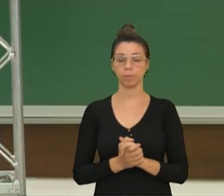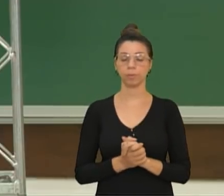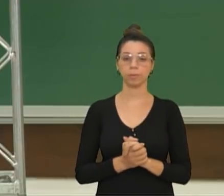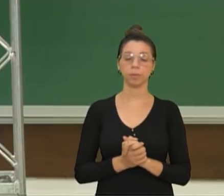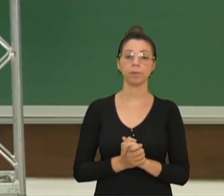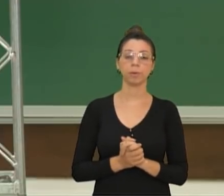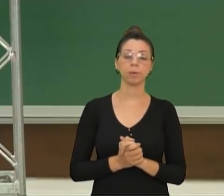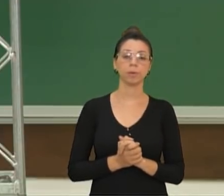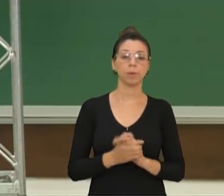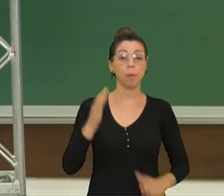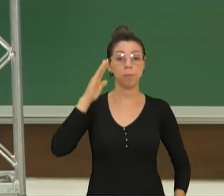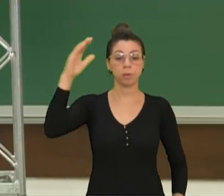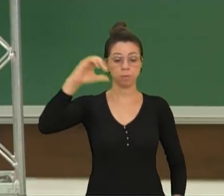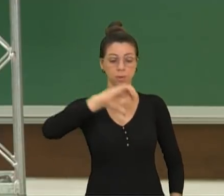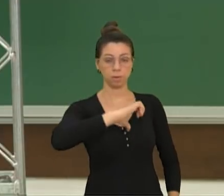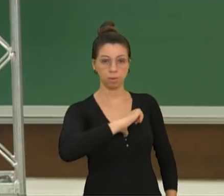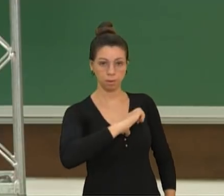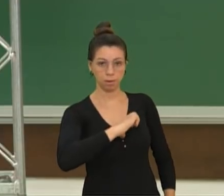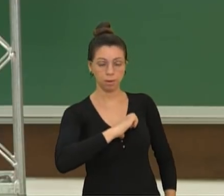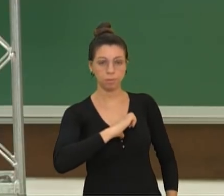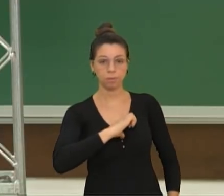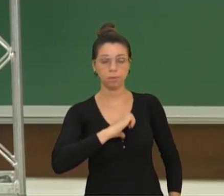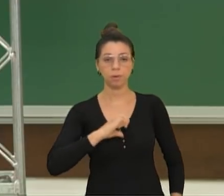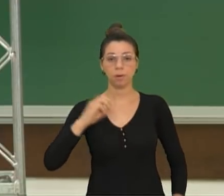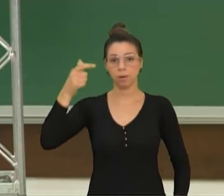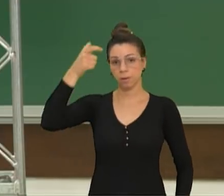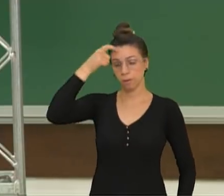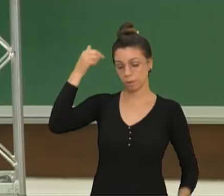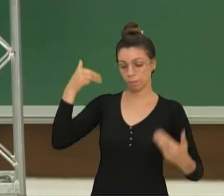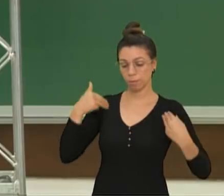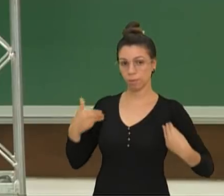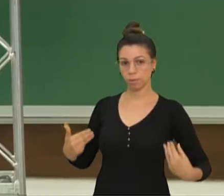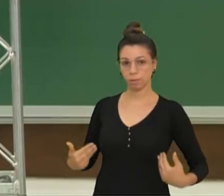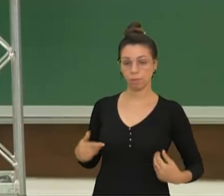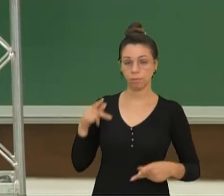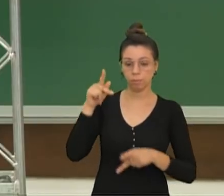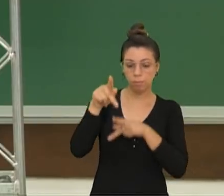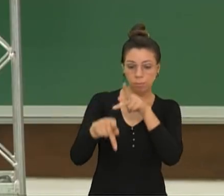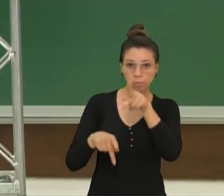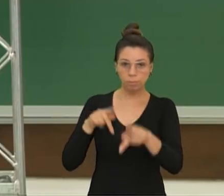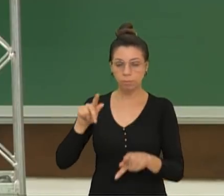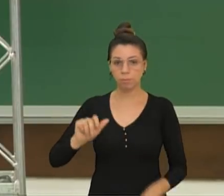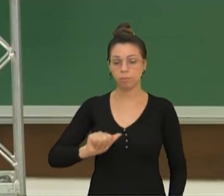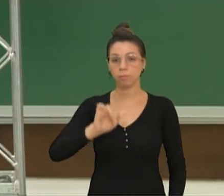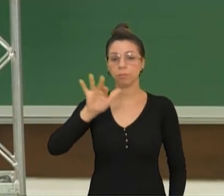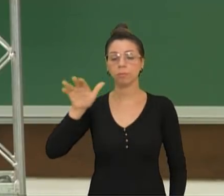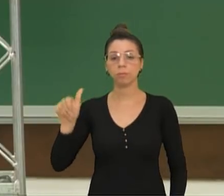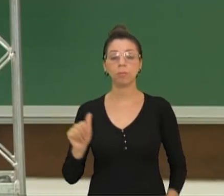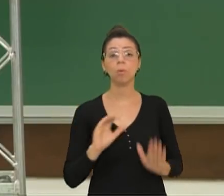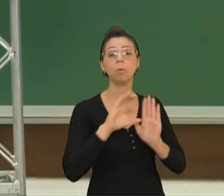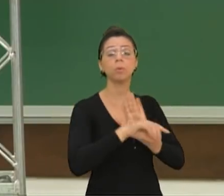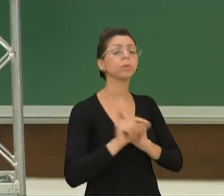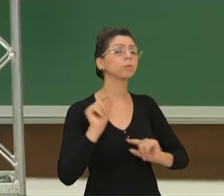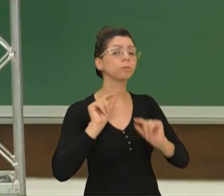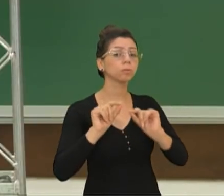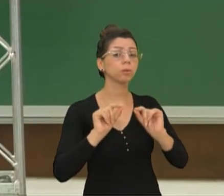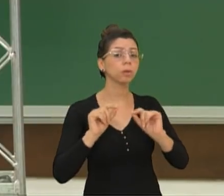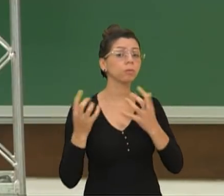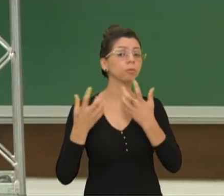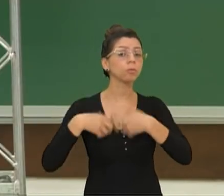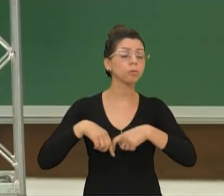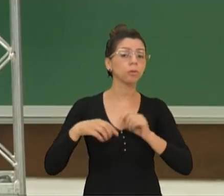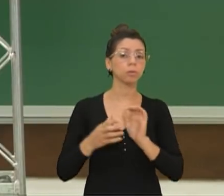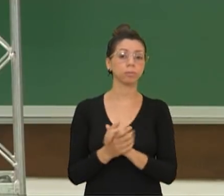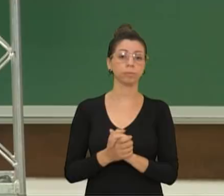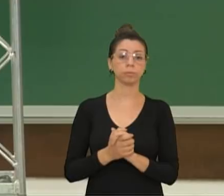O princípio ético e moral dos povos africanos está fundamentado, letra A, somente em seus